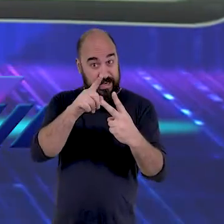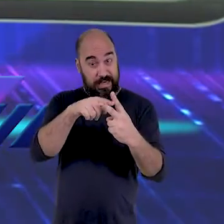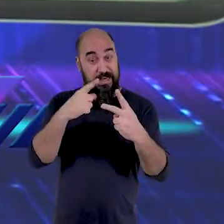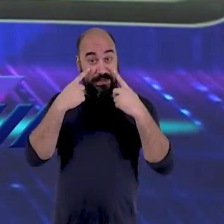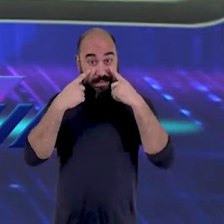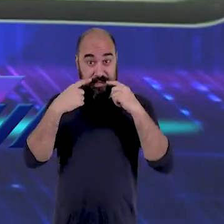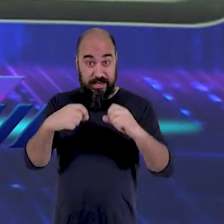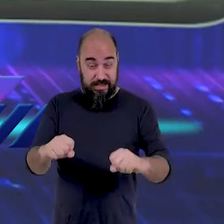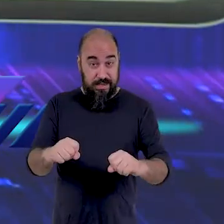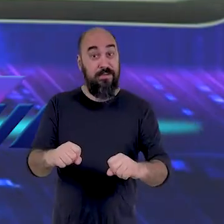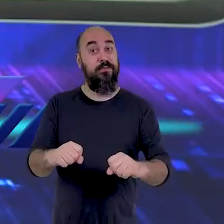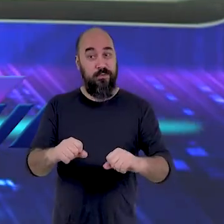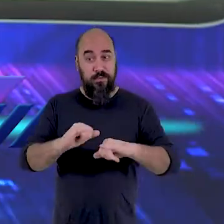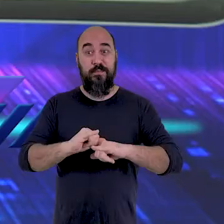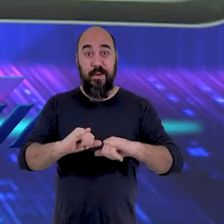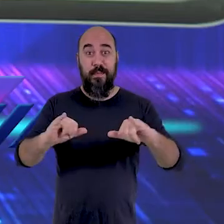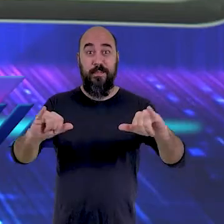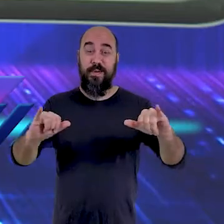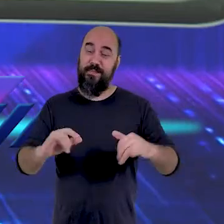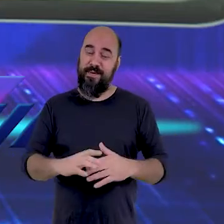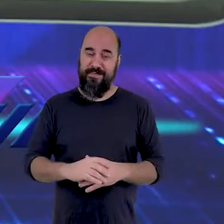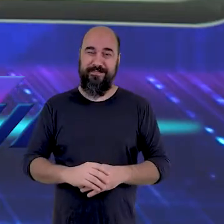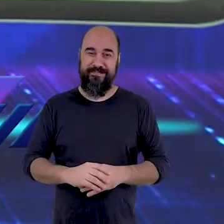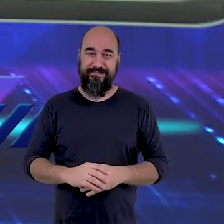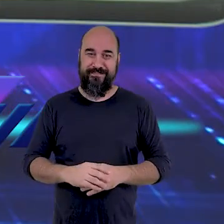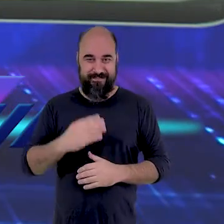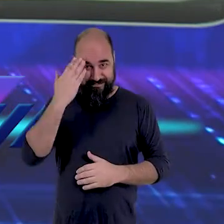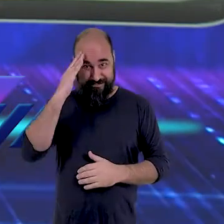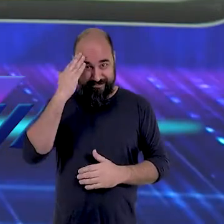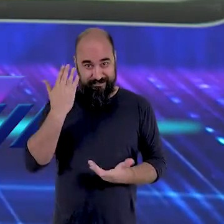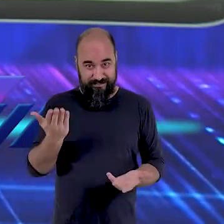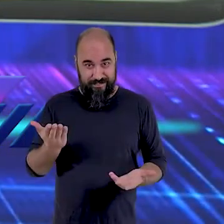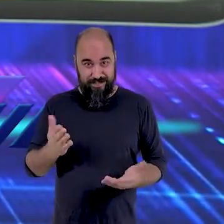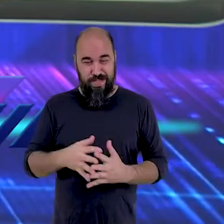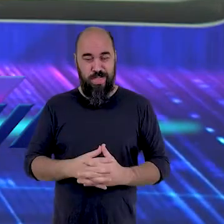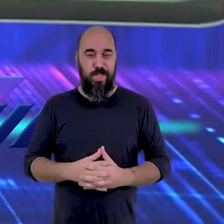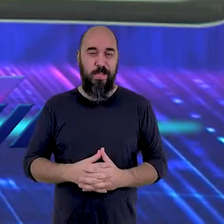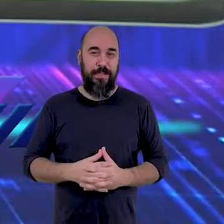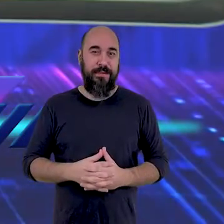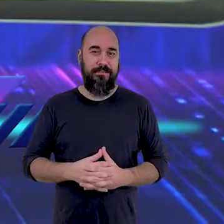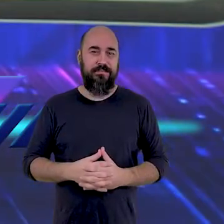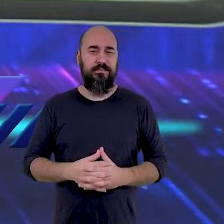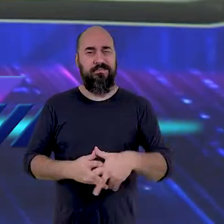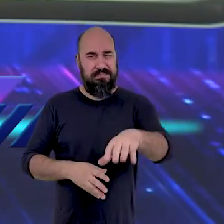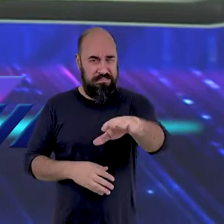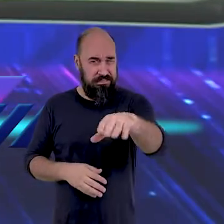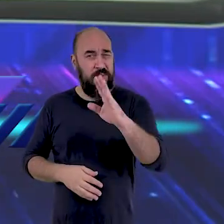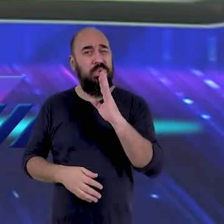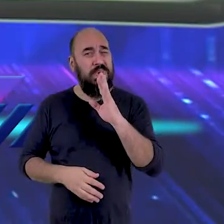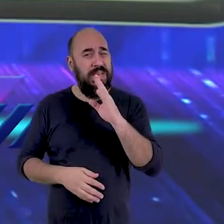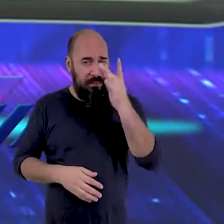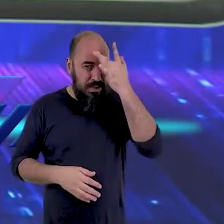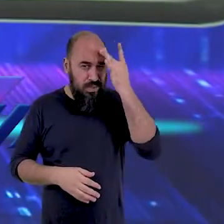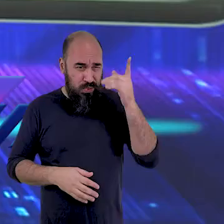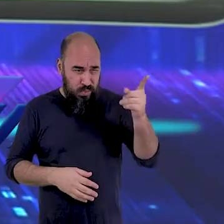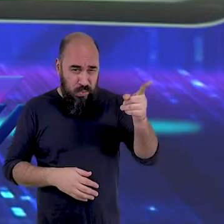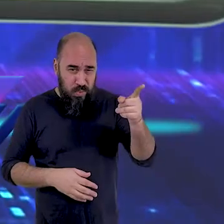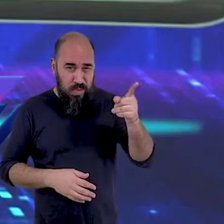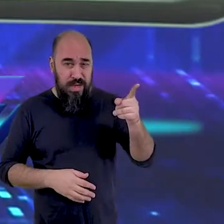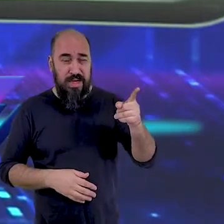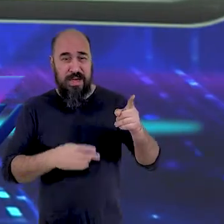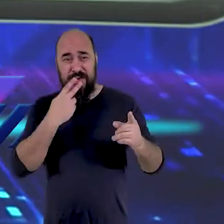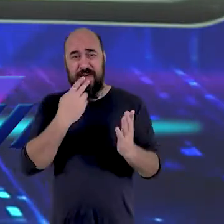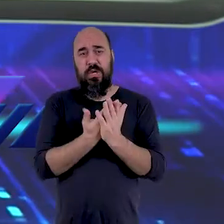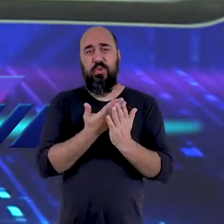as Escrituras Sagradas estão divididas. Há muitas pessoas que às vezes, estudando a